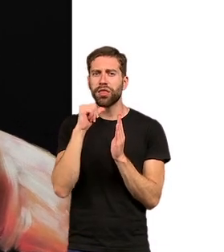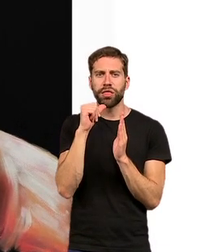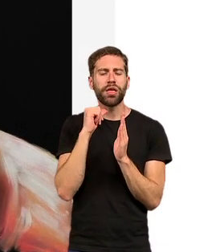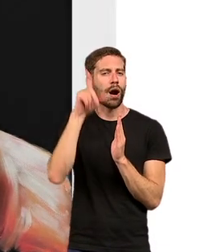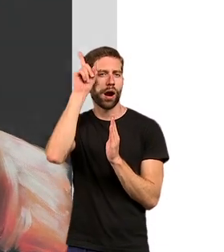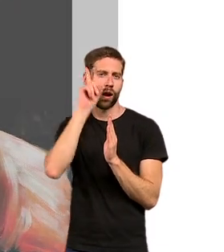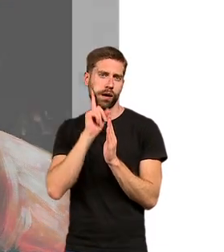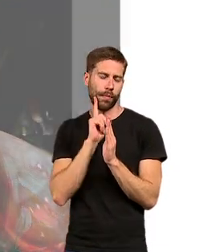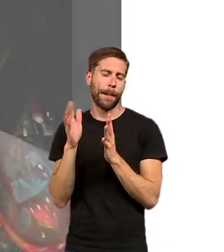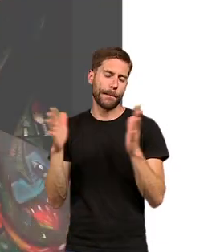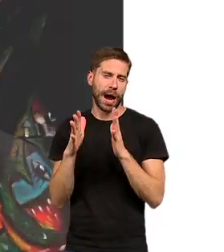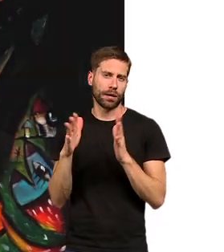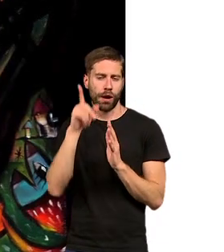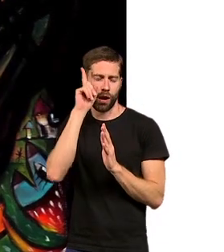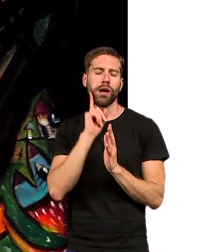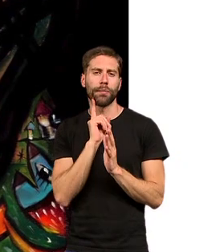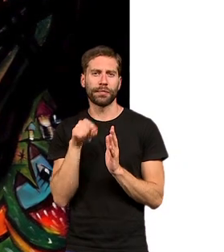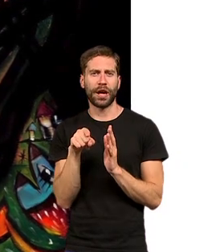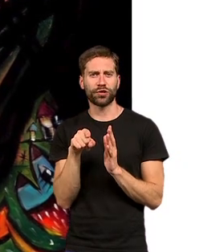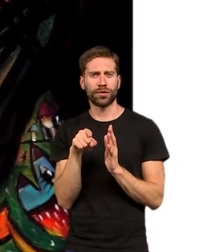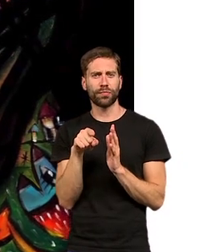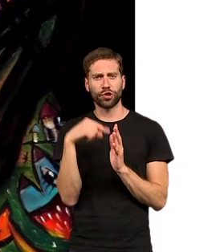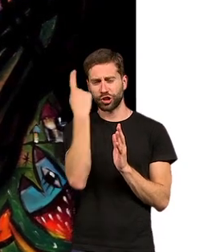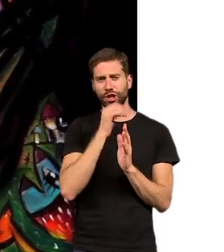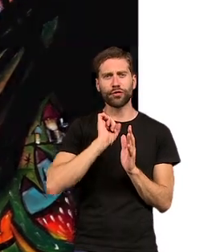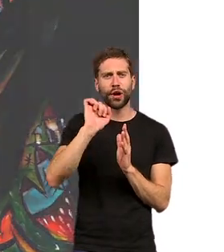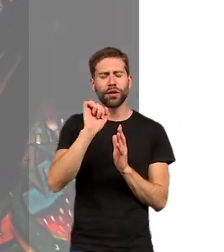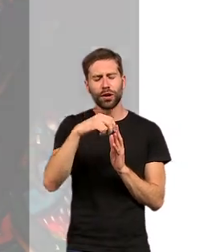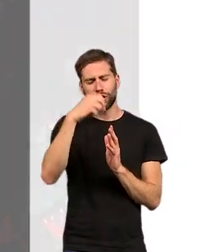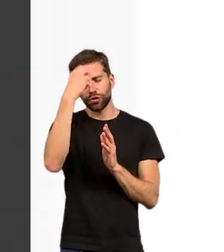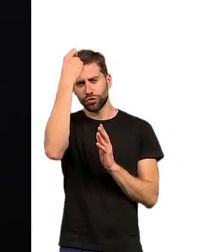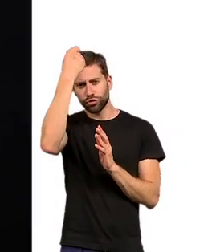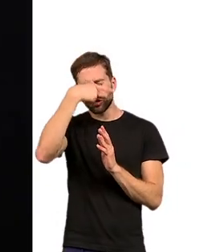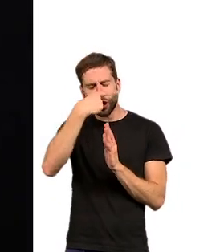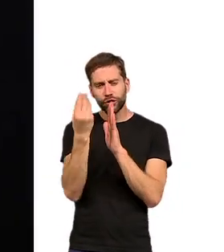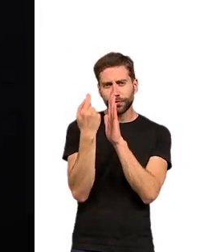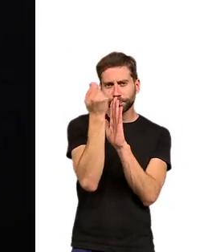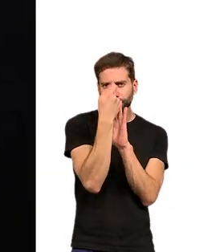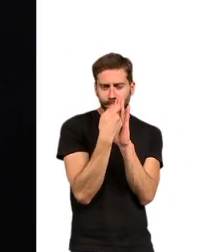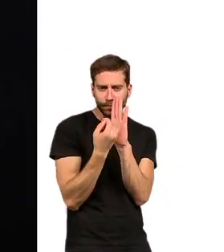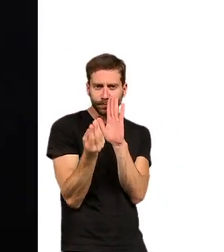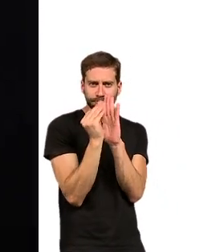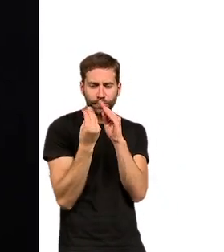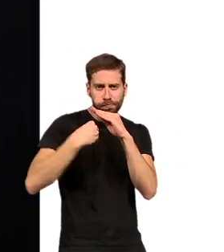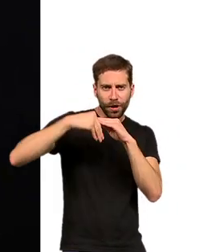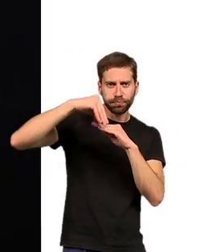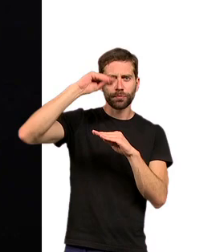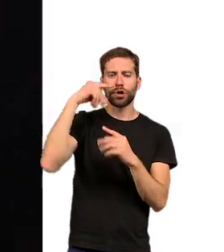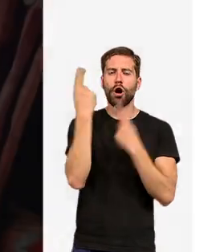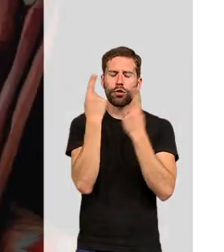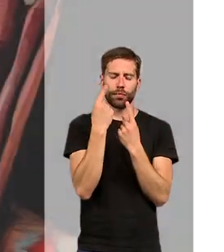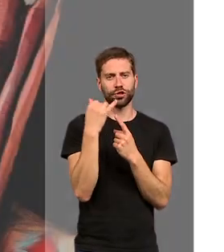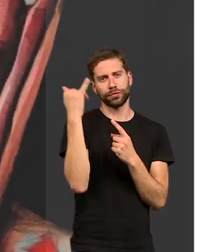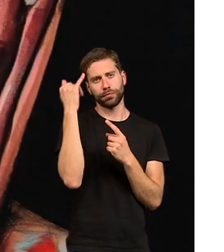sobretudo mulheres, e nos rostos dessas mulheres eu pinto histórias. Histórias de vida com alguma